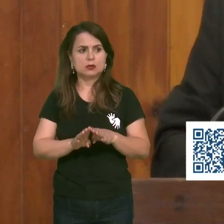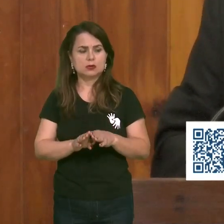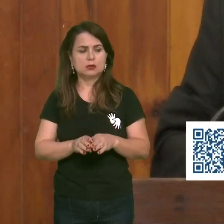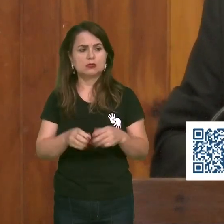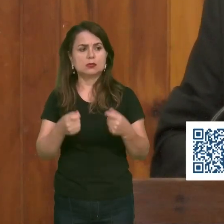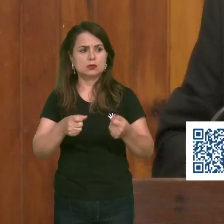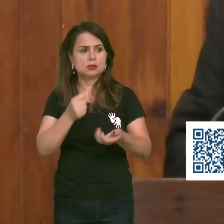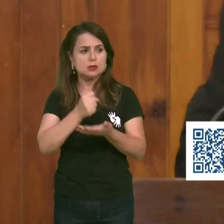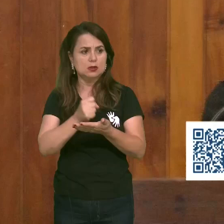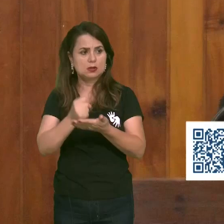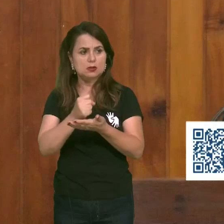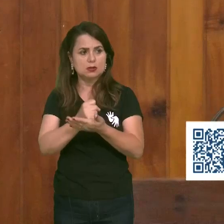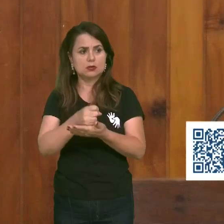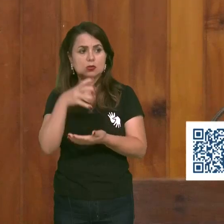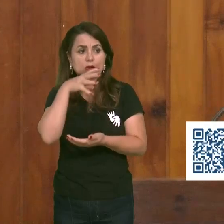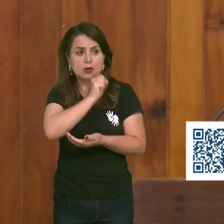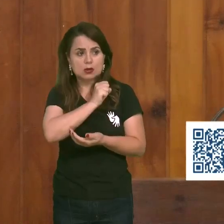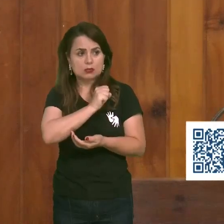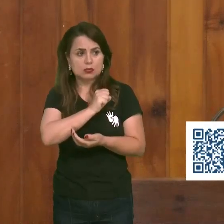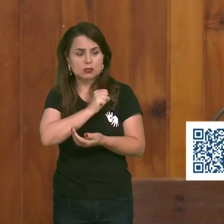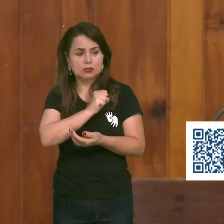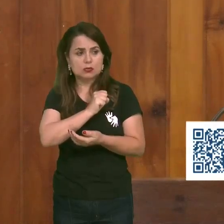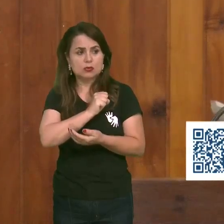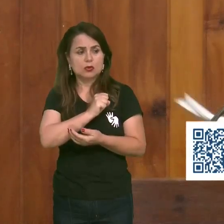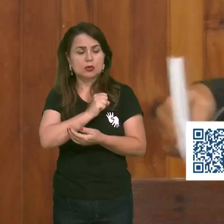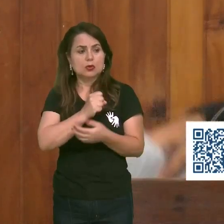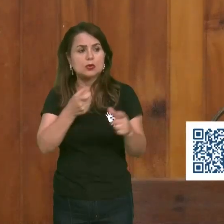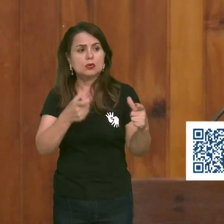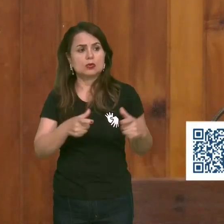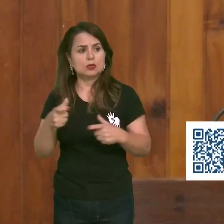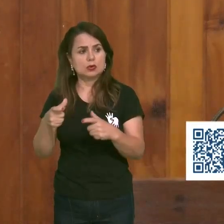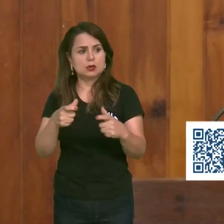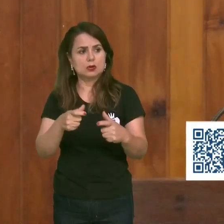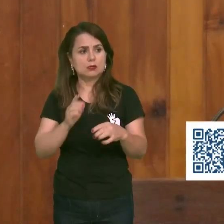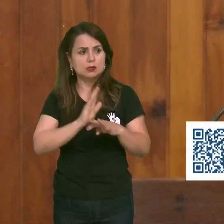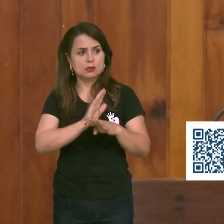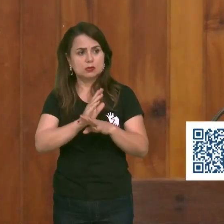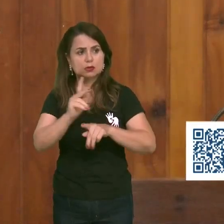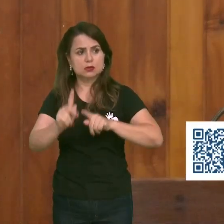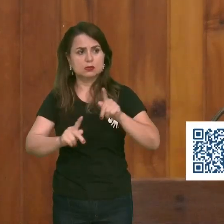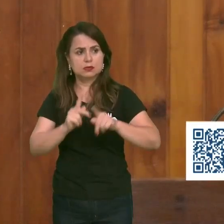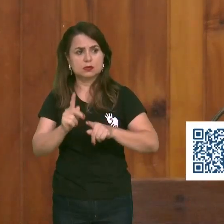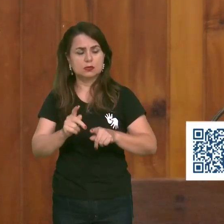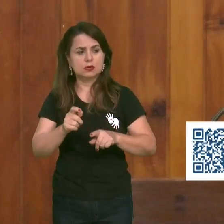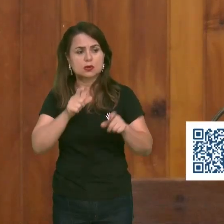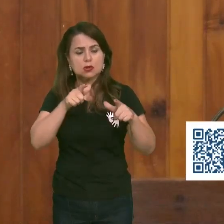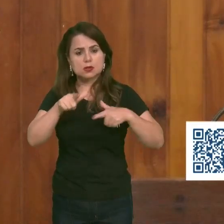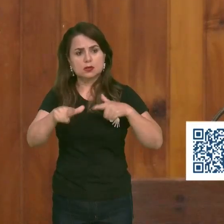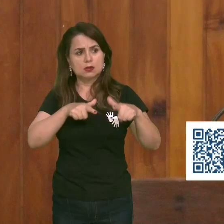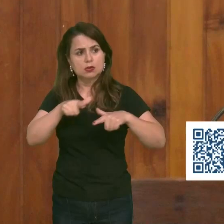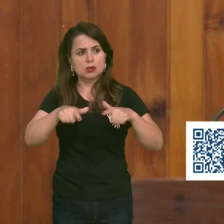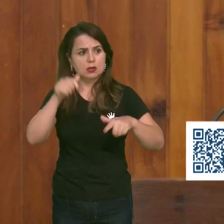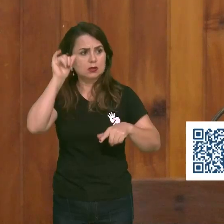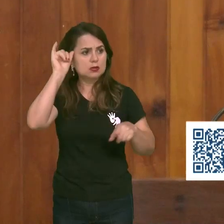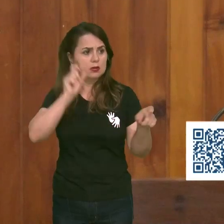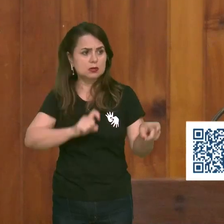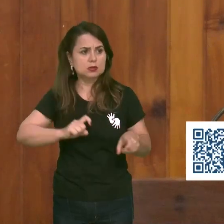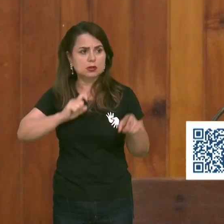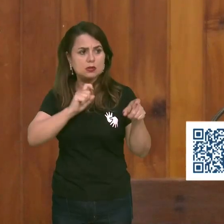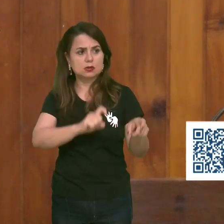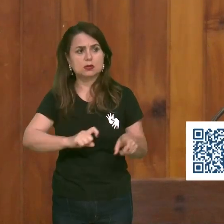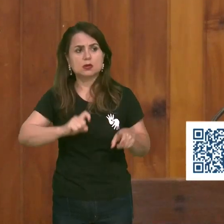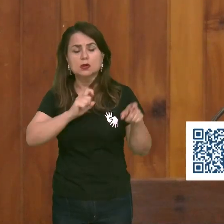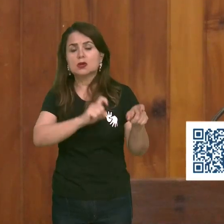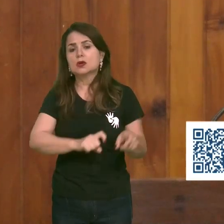o cadastramento mais rápido possível dessas propriedades para beneficiar O Homem do Campo que está longe dos grandes centros e